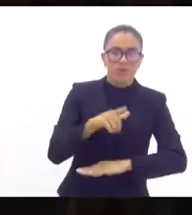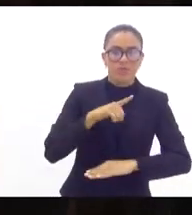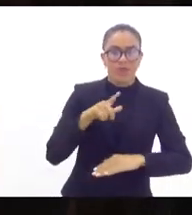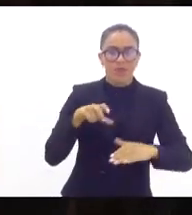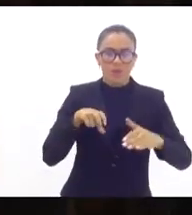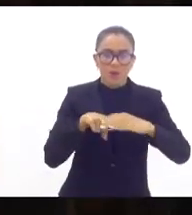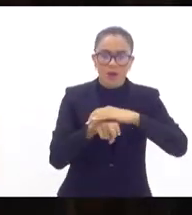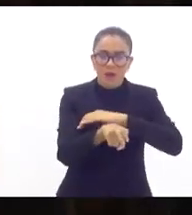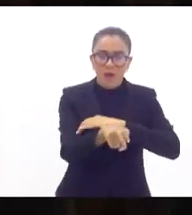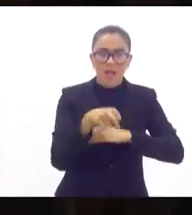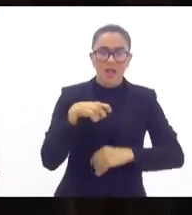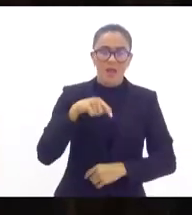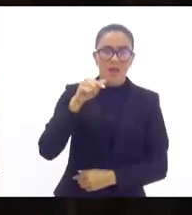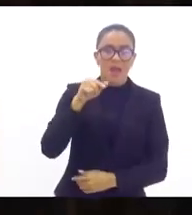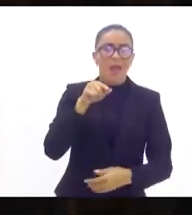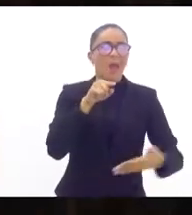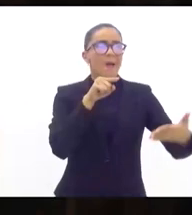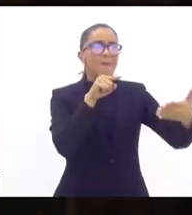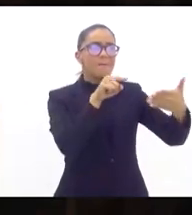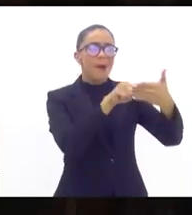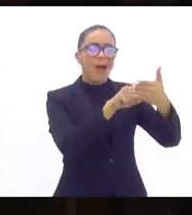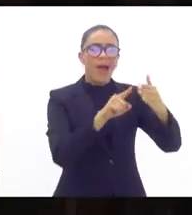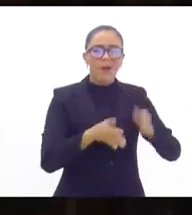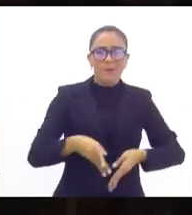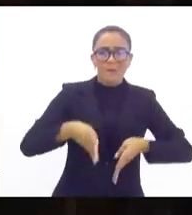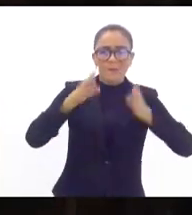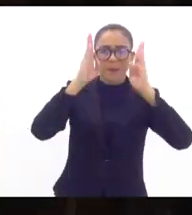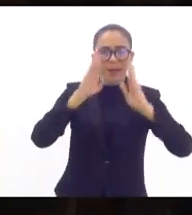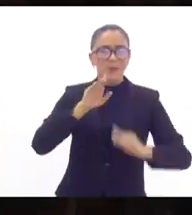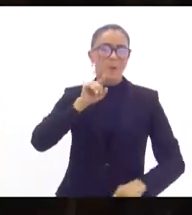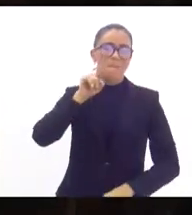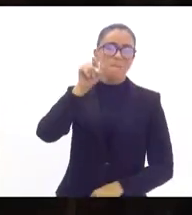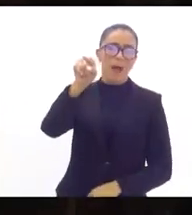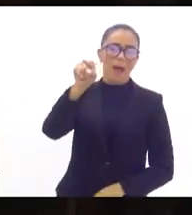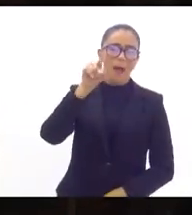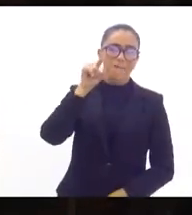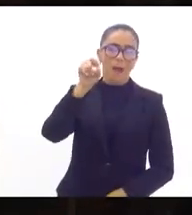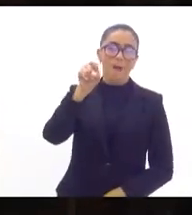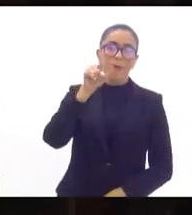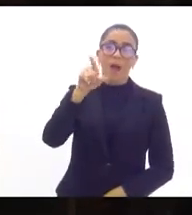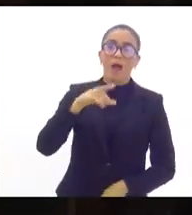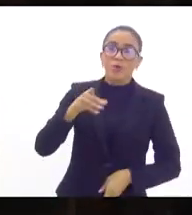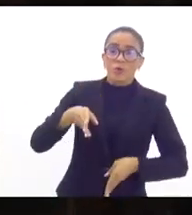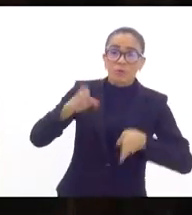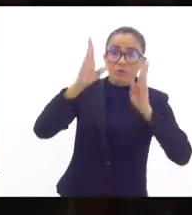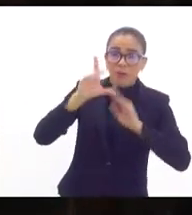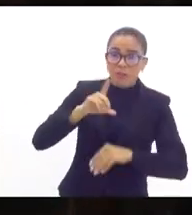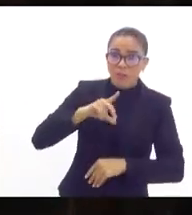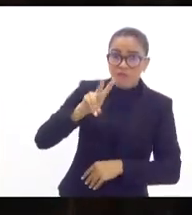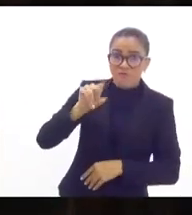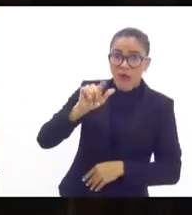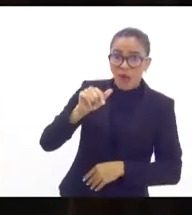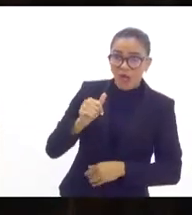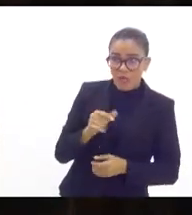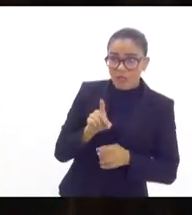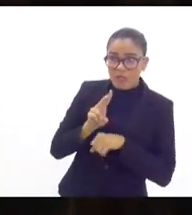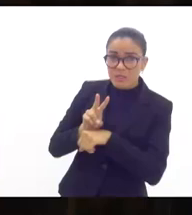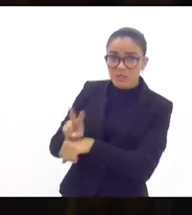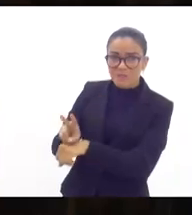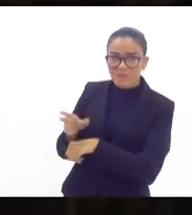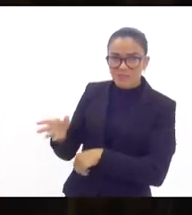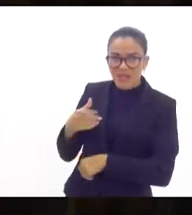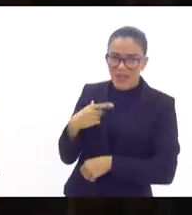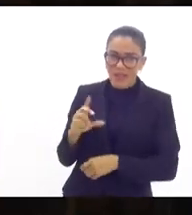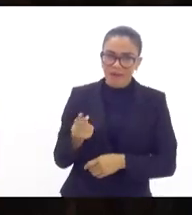Eles tocam na campainha da pessoa do prédio e pergunta assim na vaga na casa dele o prédio deles não tem vaga que eles possam ceder que eles ganham dinheiro também